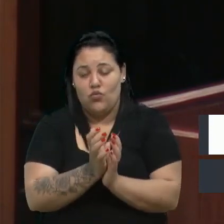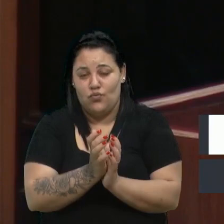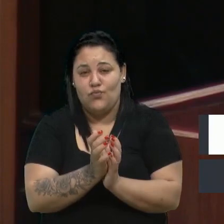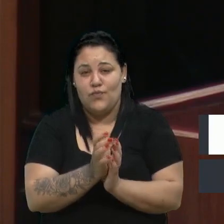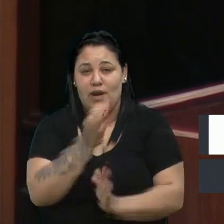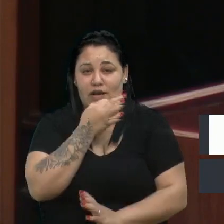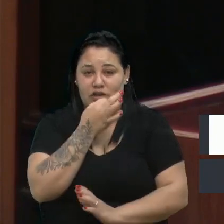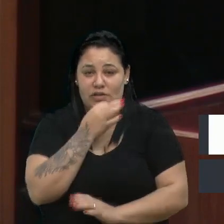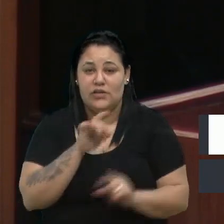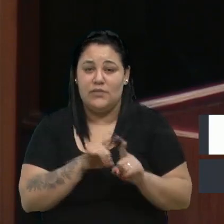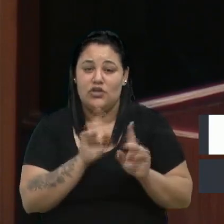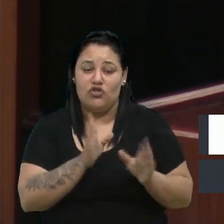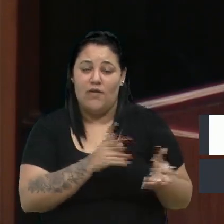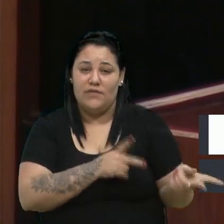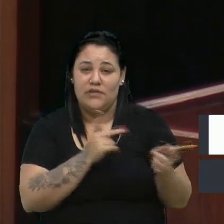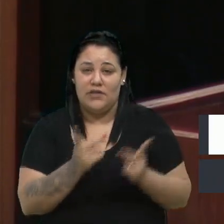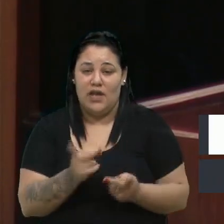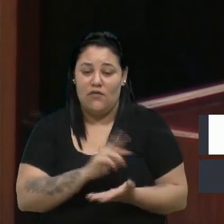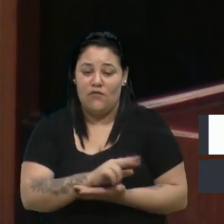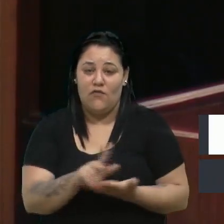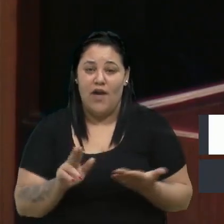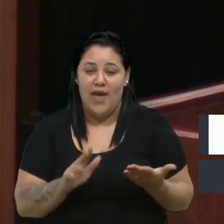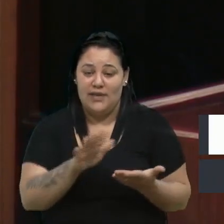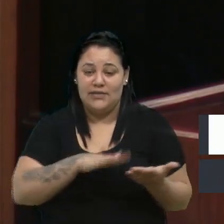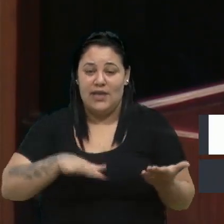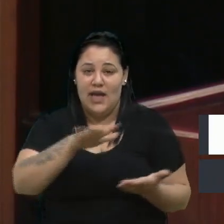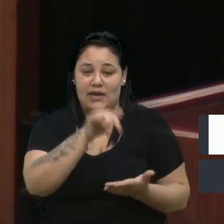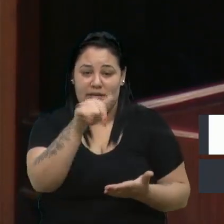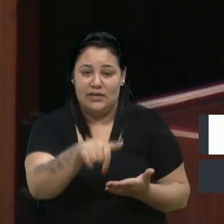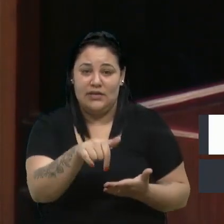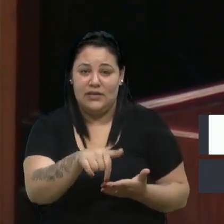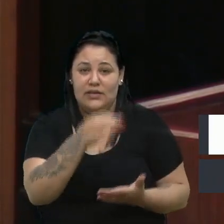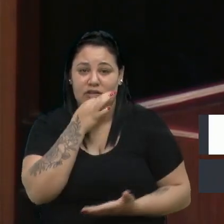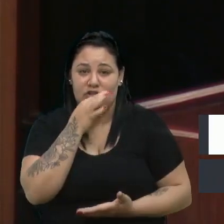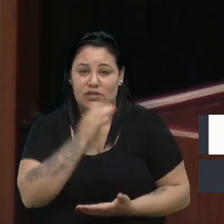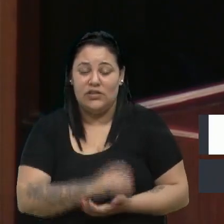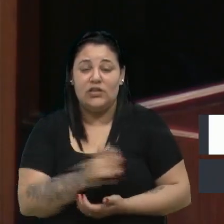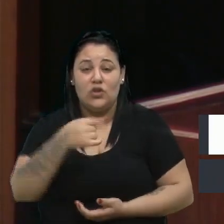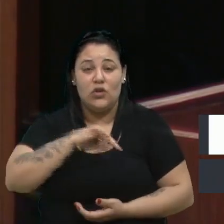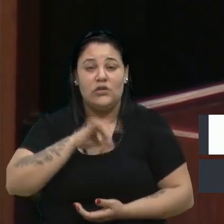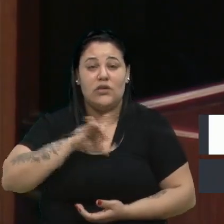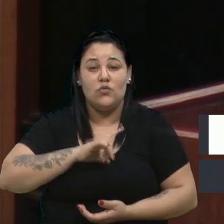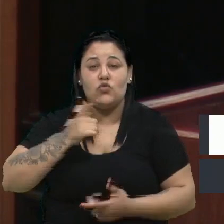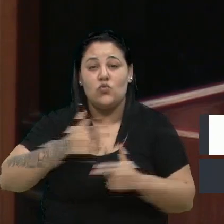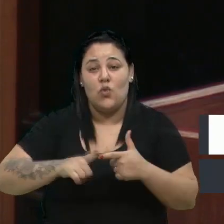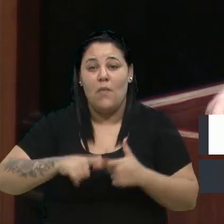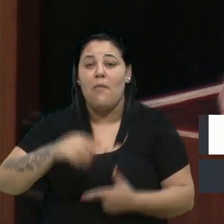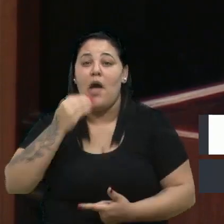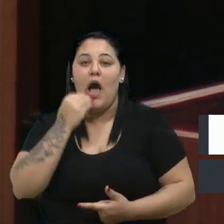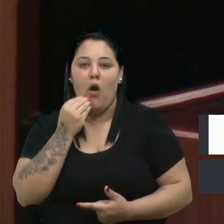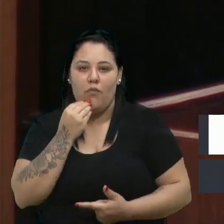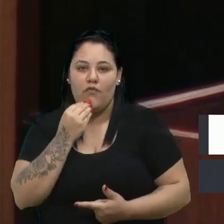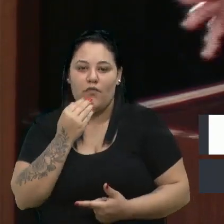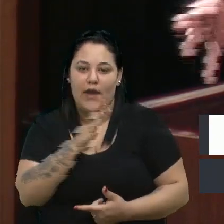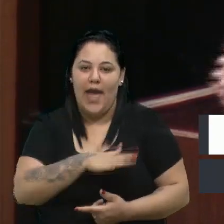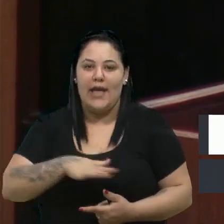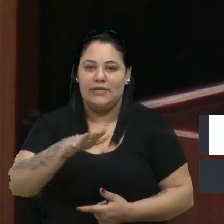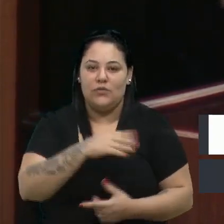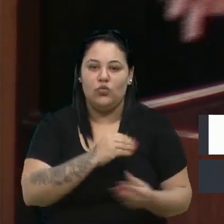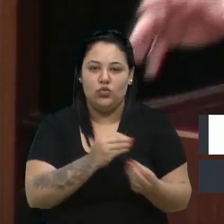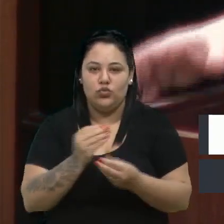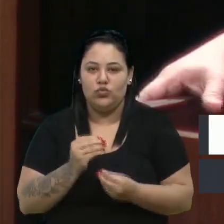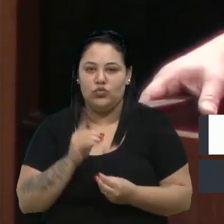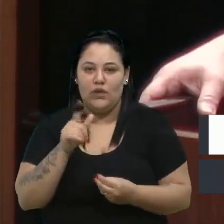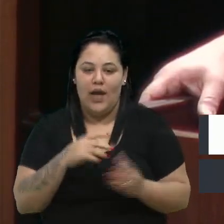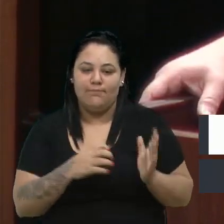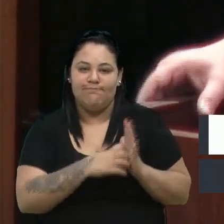já visitaram diversas áreas aqui em Caxias, e nós temos um problema, claro, né, que as áreas, muitas elas são muitas